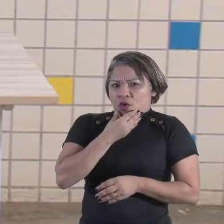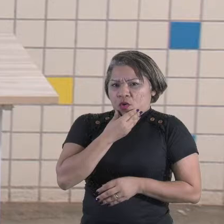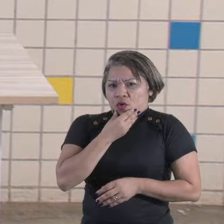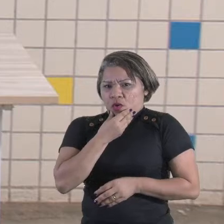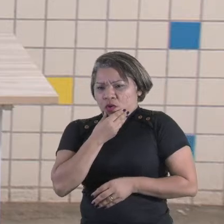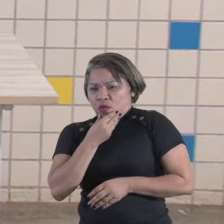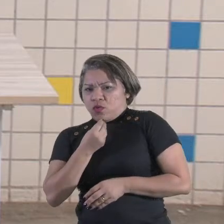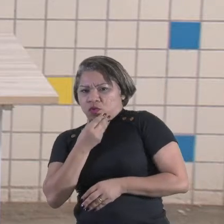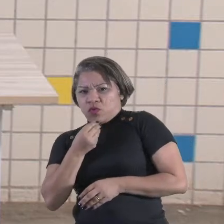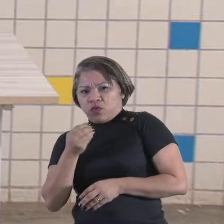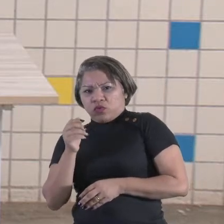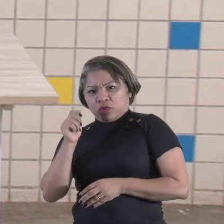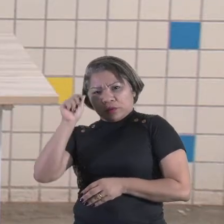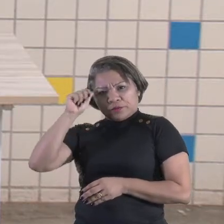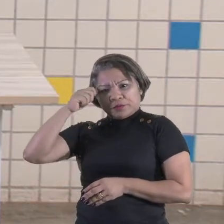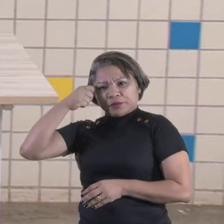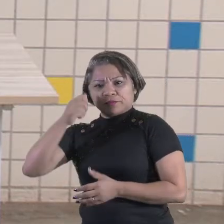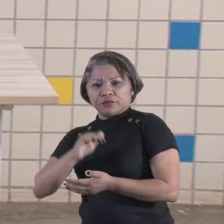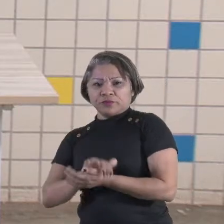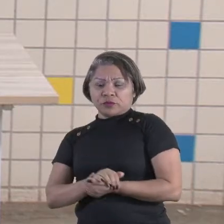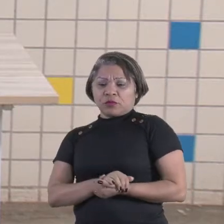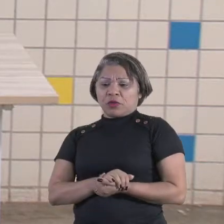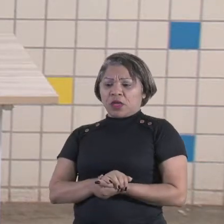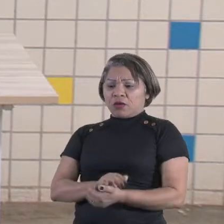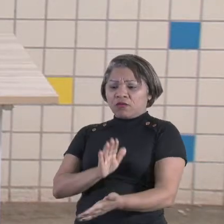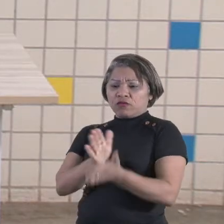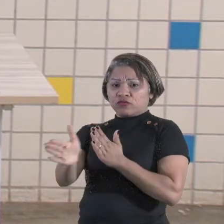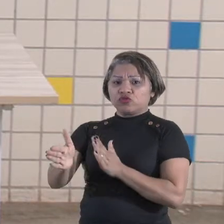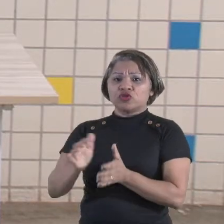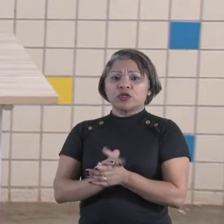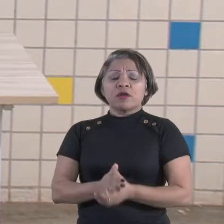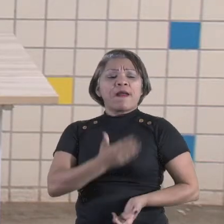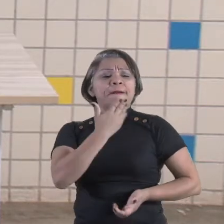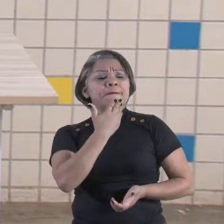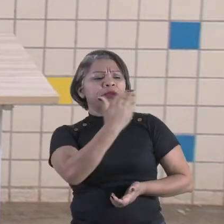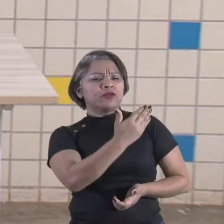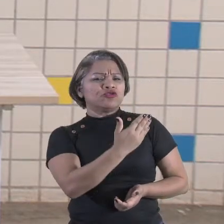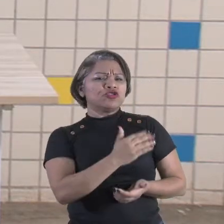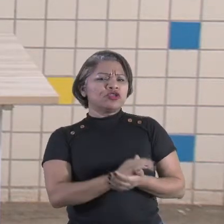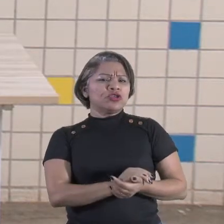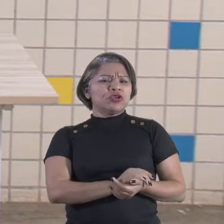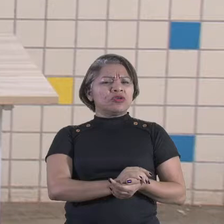série de reivindicações para voltarem ao trabalho, tipo